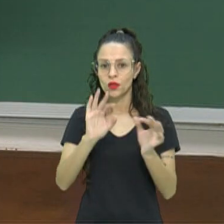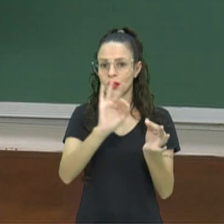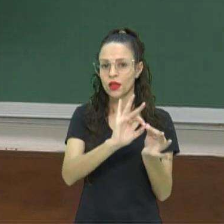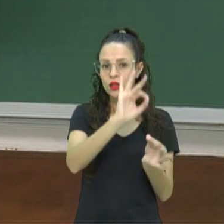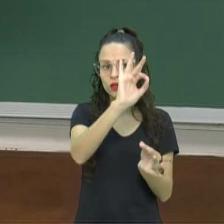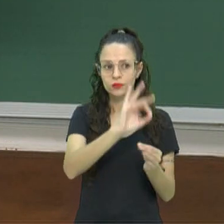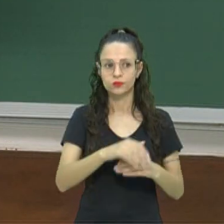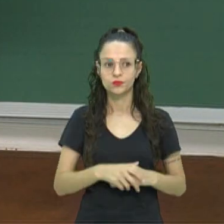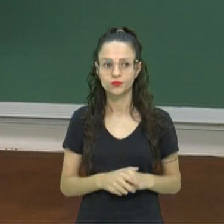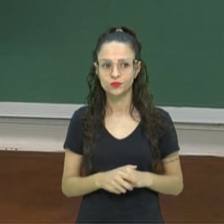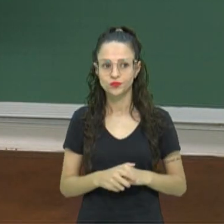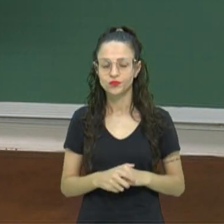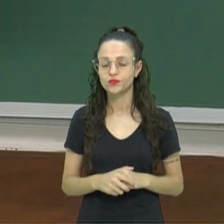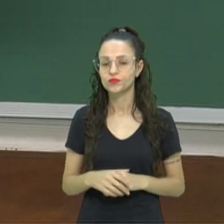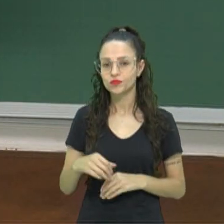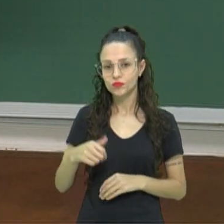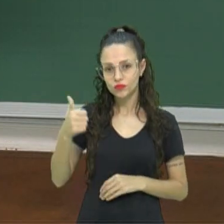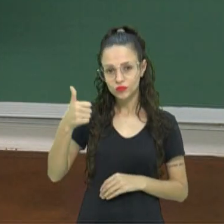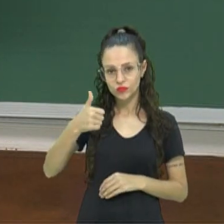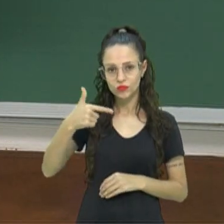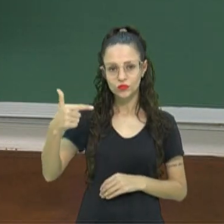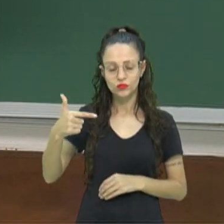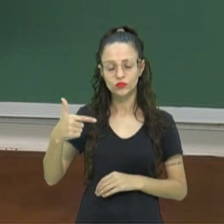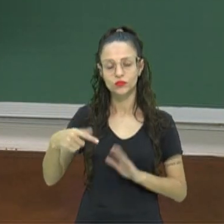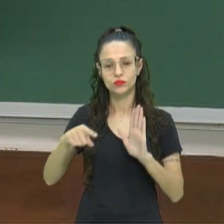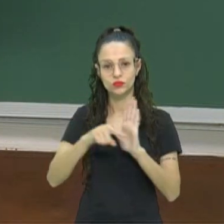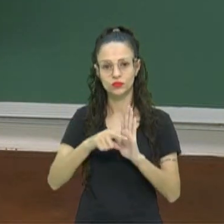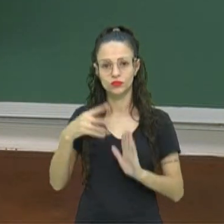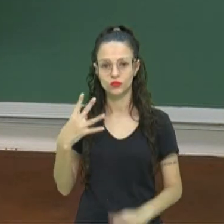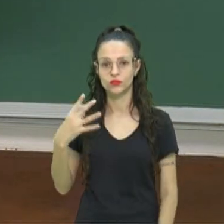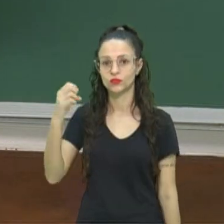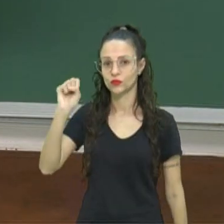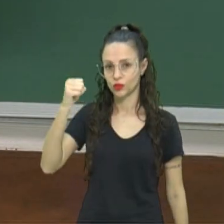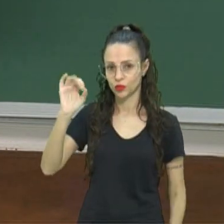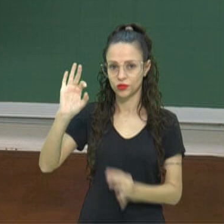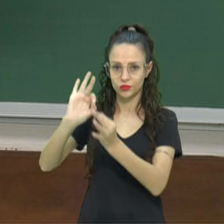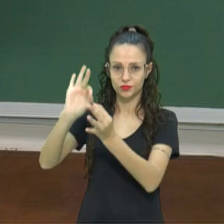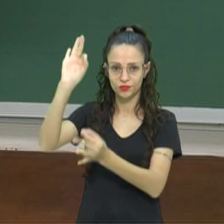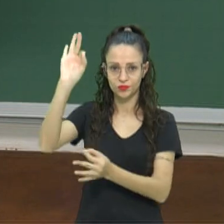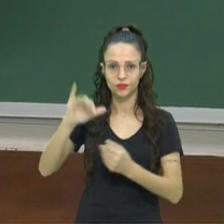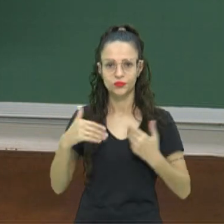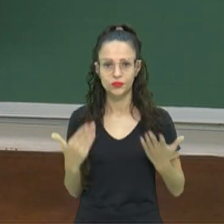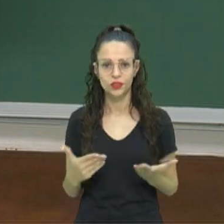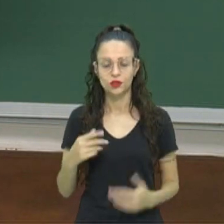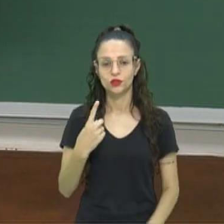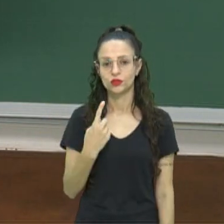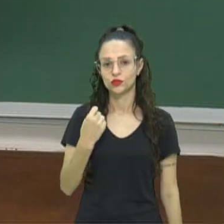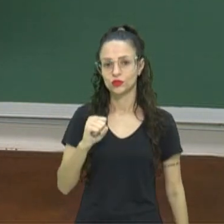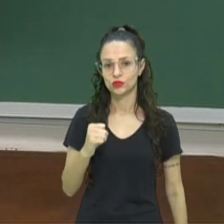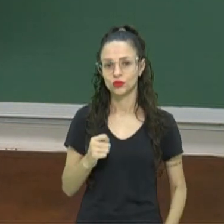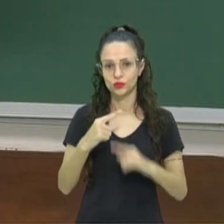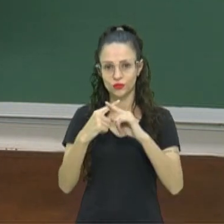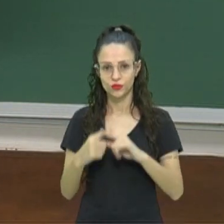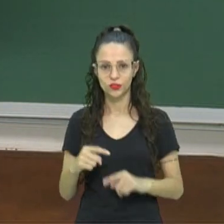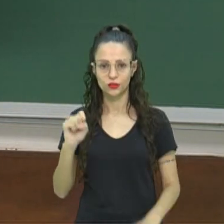superior. Então, 12 menos 4, 8 de altura desse retângulo. Então, vai ficar 18 vezes